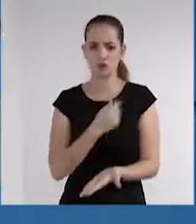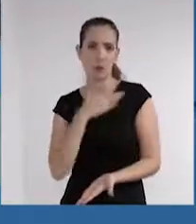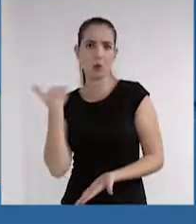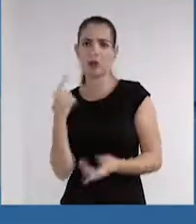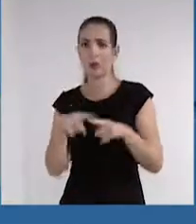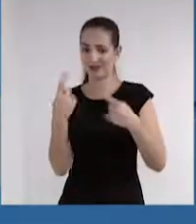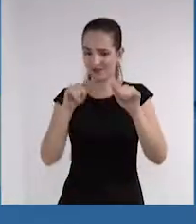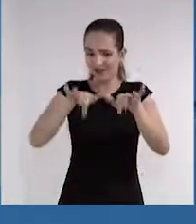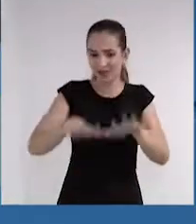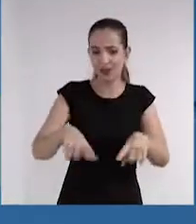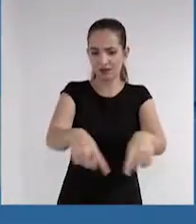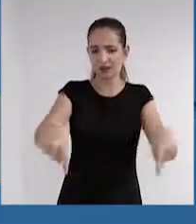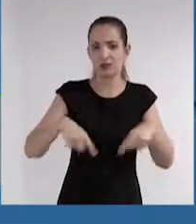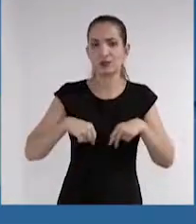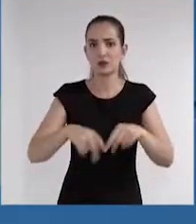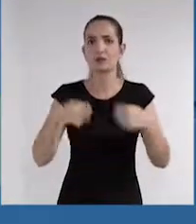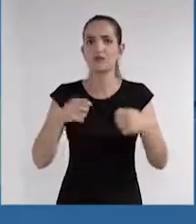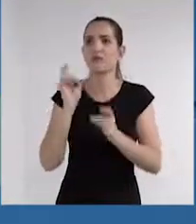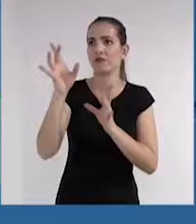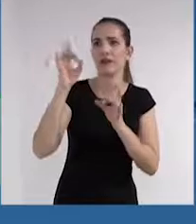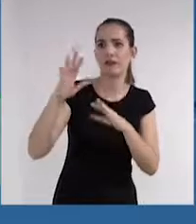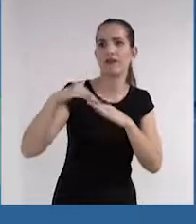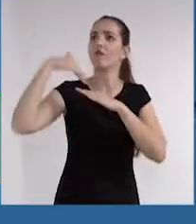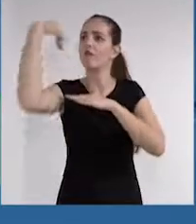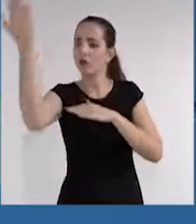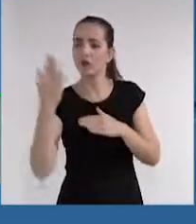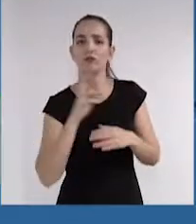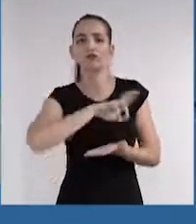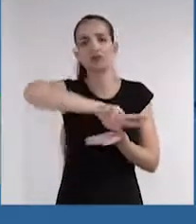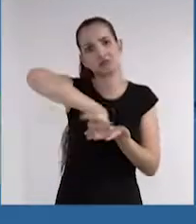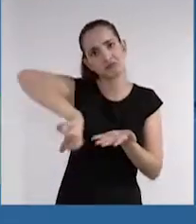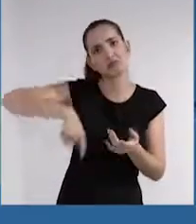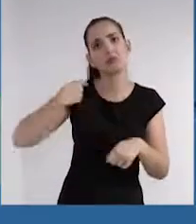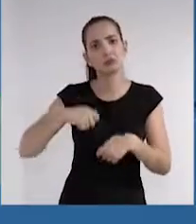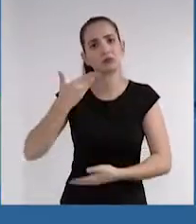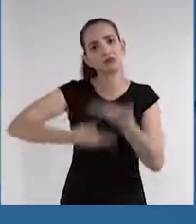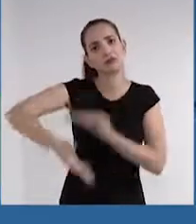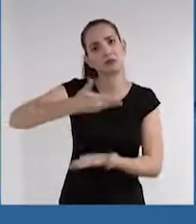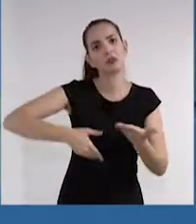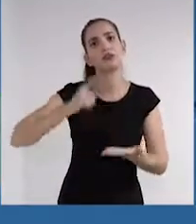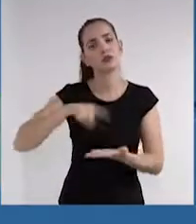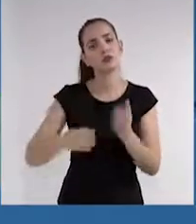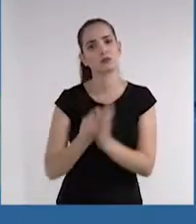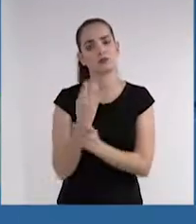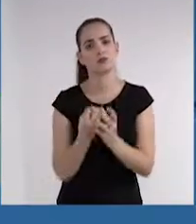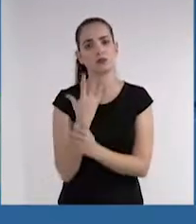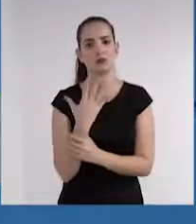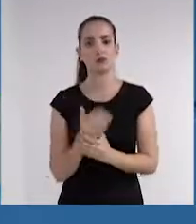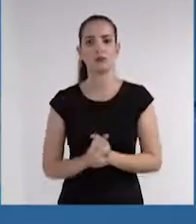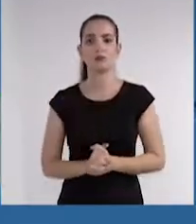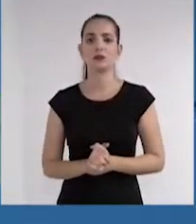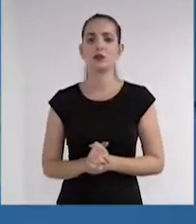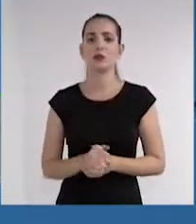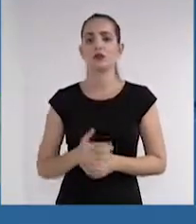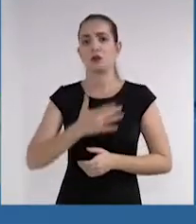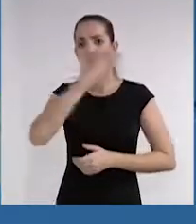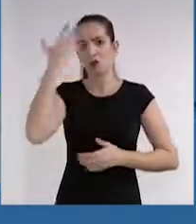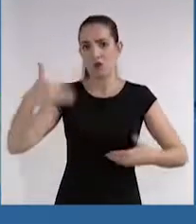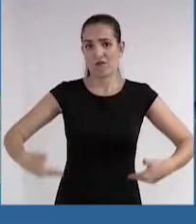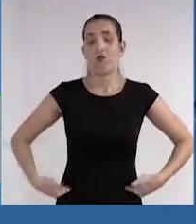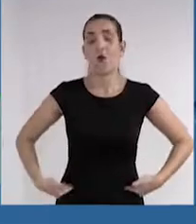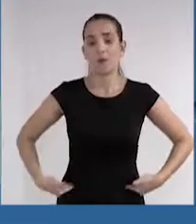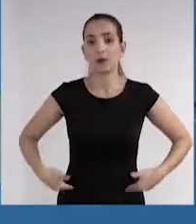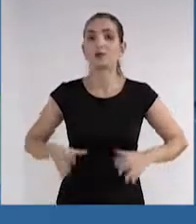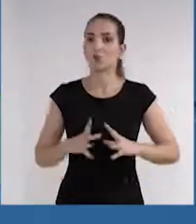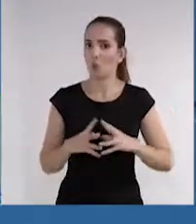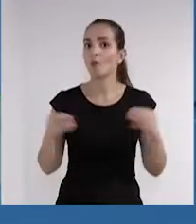comer, para vender, para exportar, para fazer isso, a produção é para matar a comida, para matar a fome do mundo, que tem